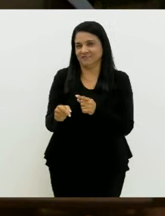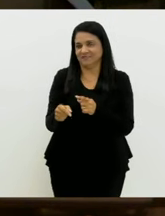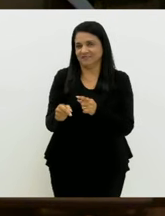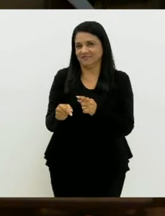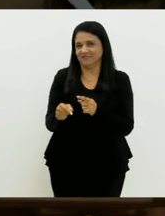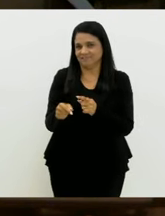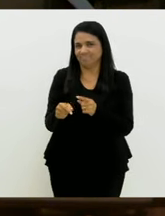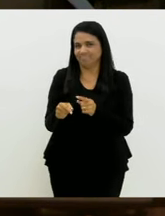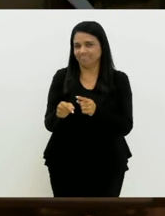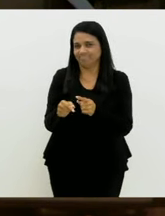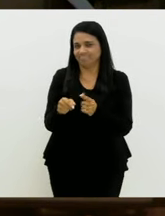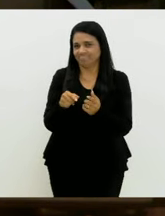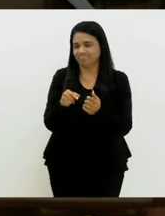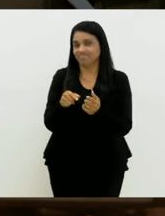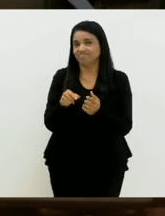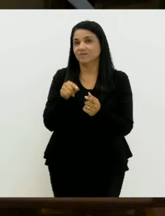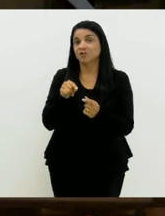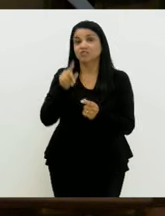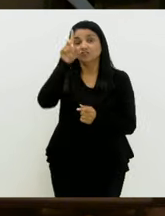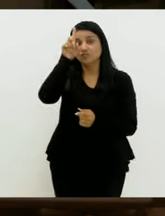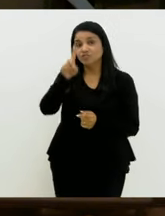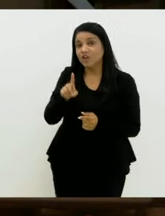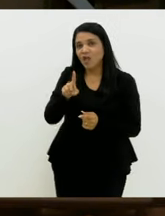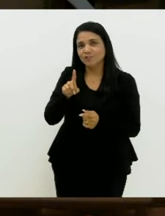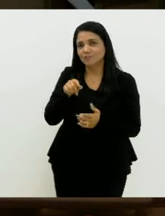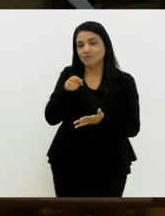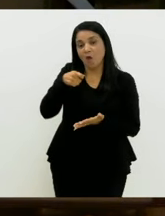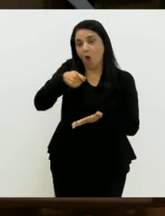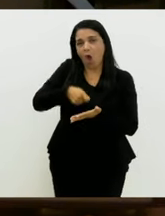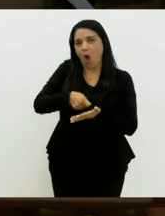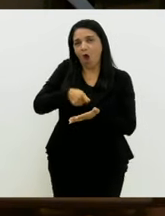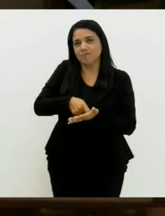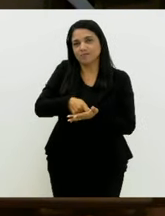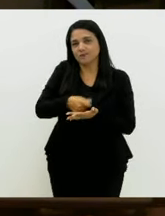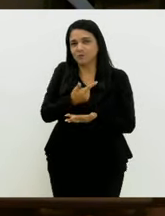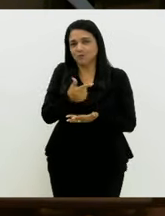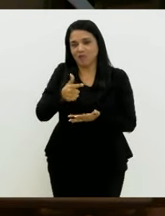direito a eles que eles não têm a obrigação de emitir uma nota fiscal.